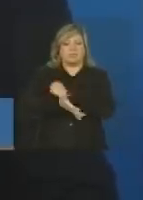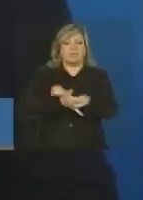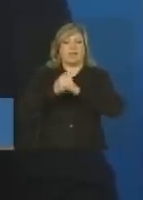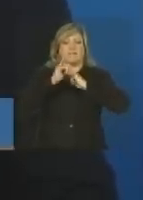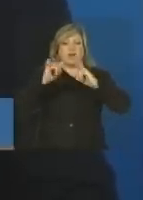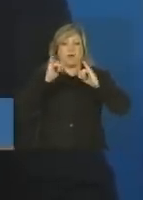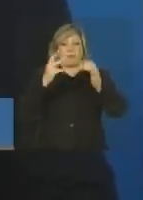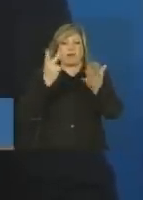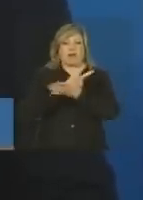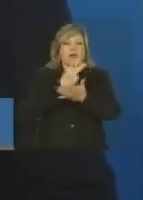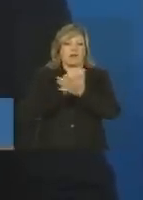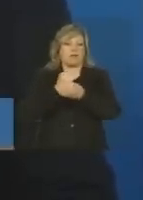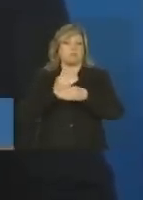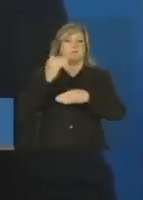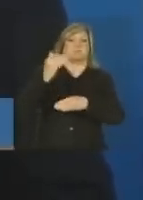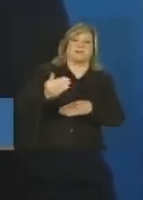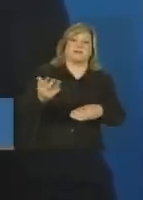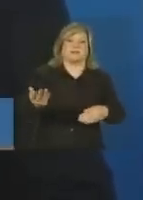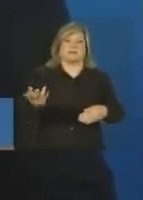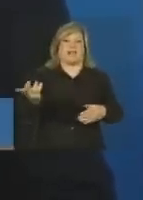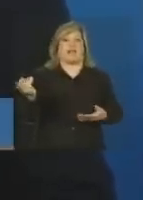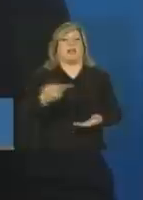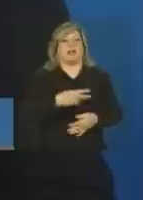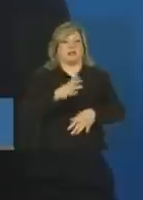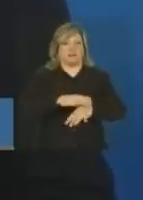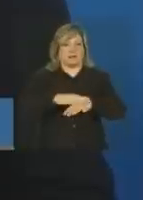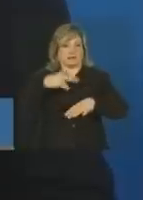informação a maior, né,